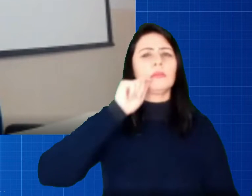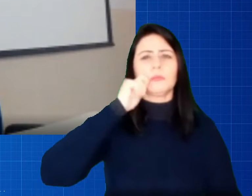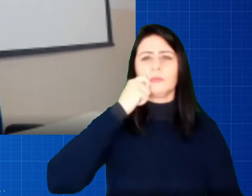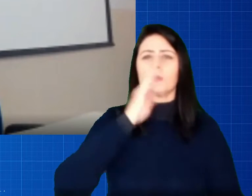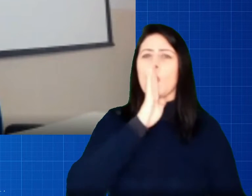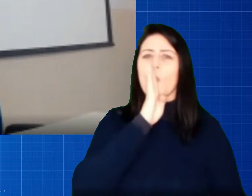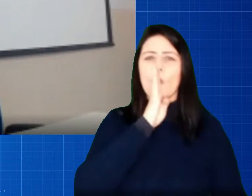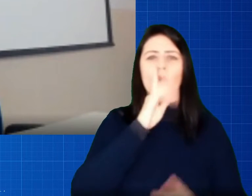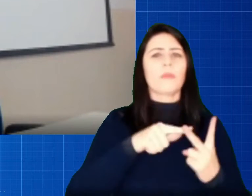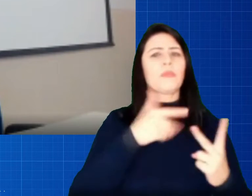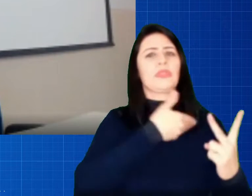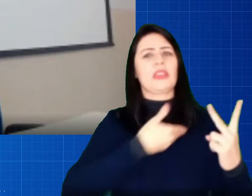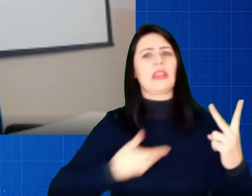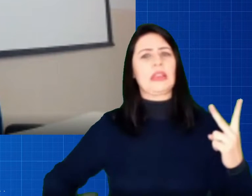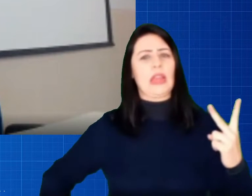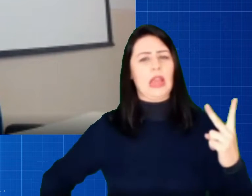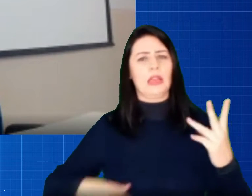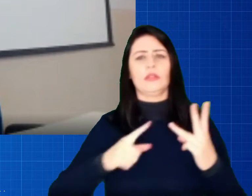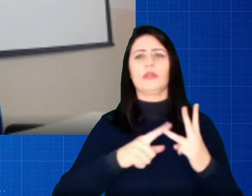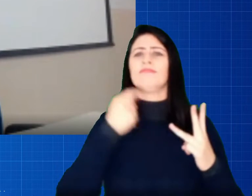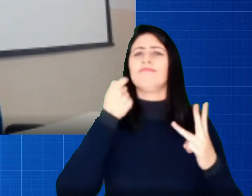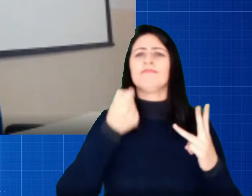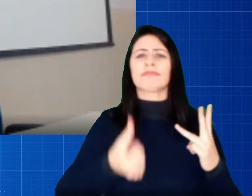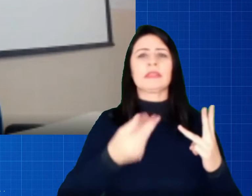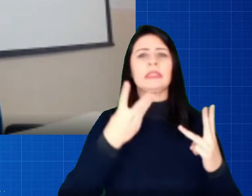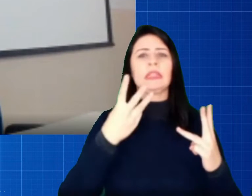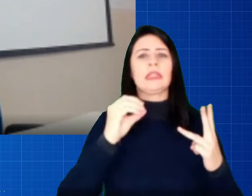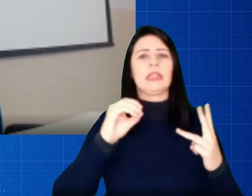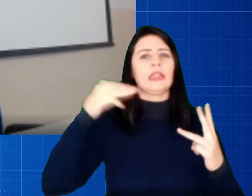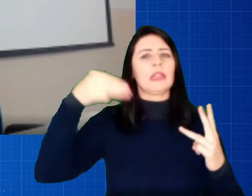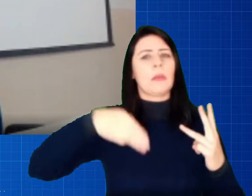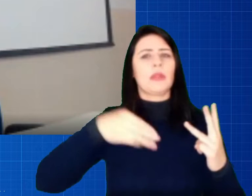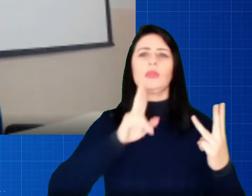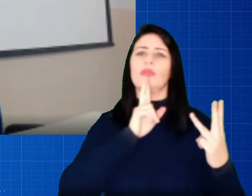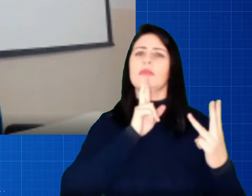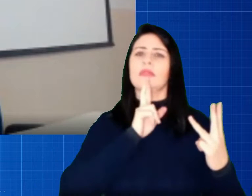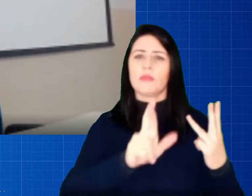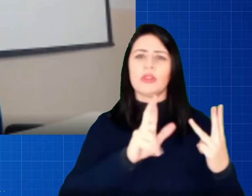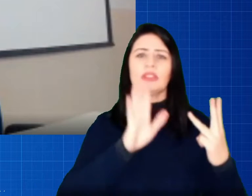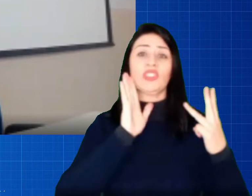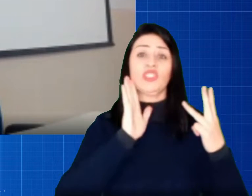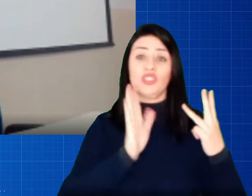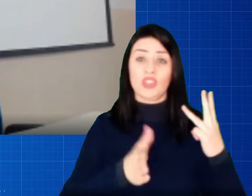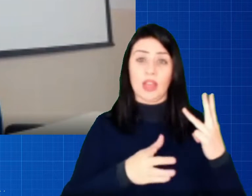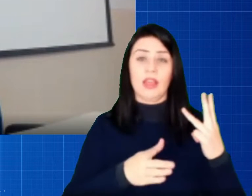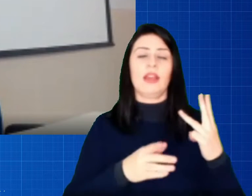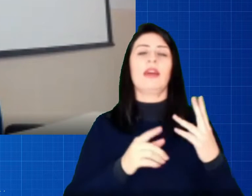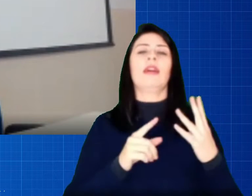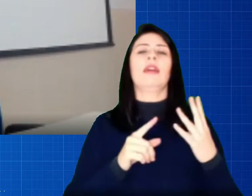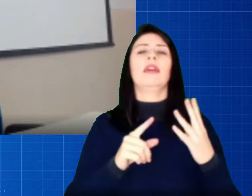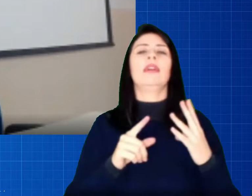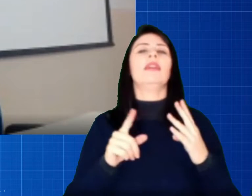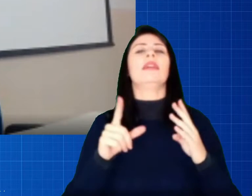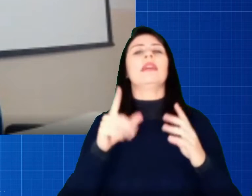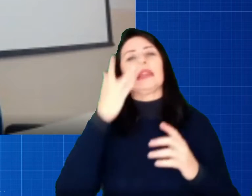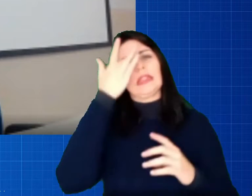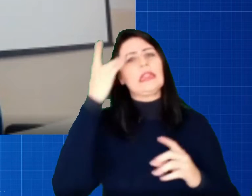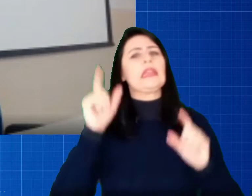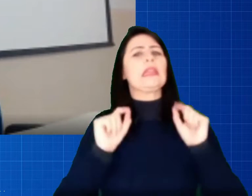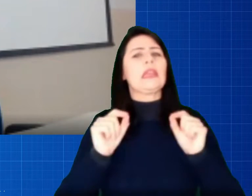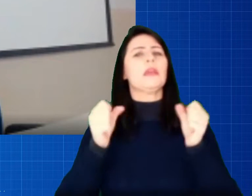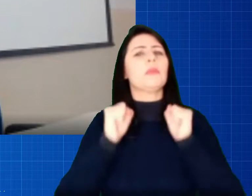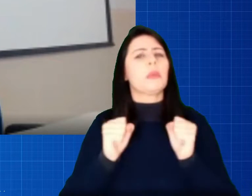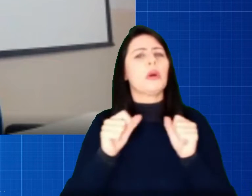é rápido, porque o resultado sai na hora, em 30 minutos a gente pode estar fazendo o aconselhamento, fazendo a testagem. Quem